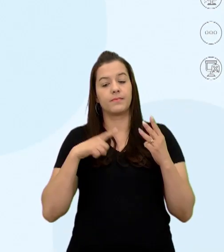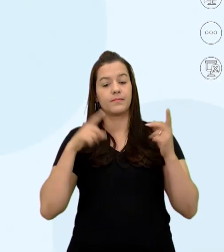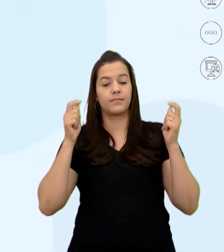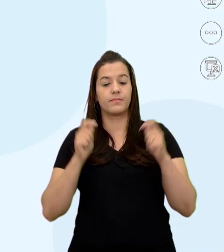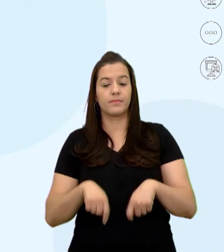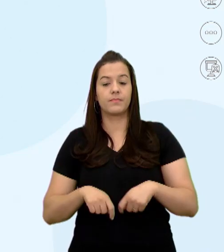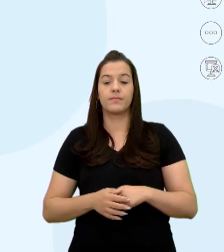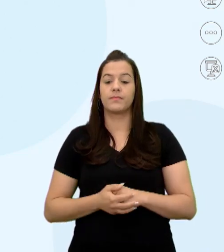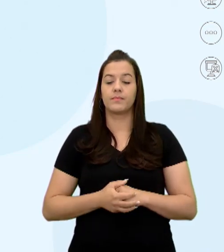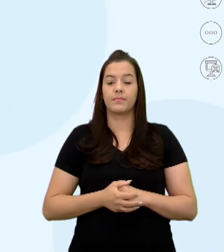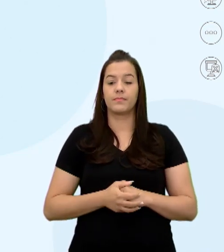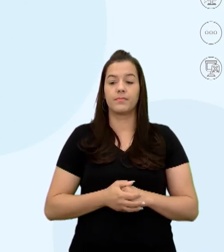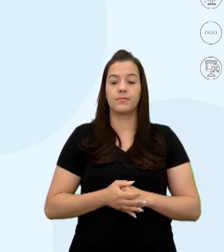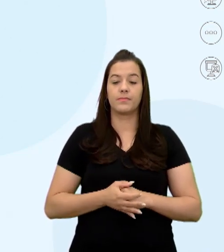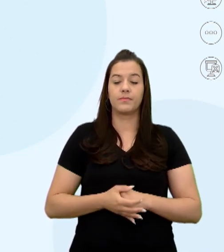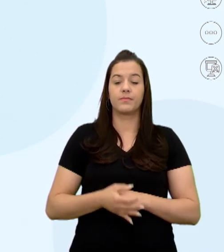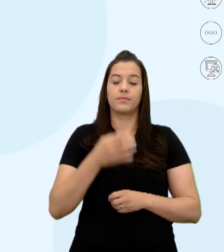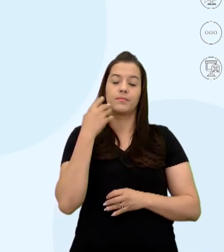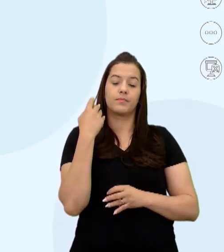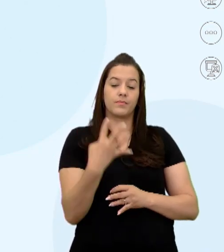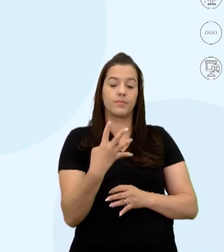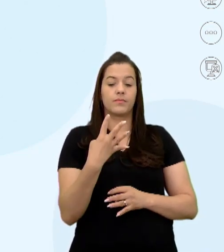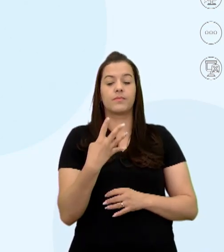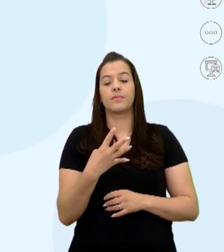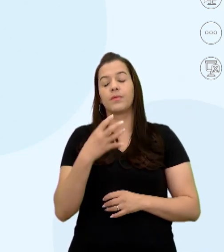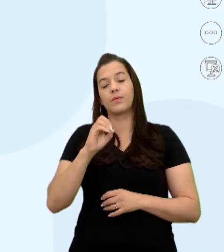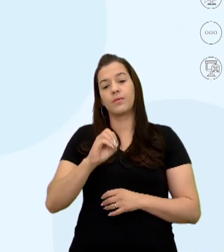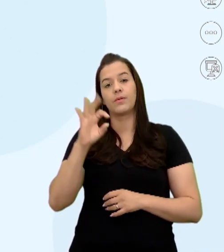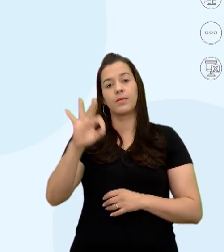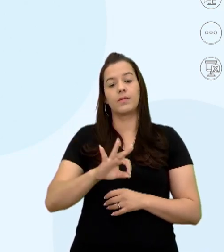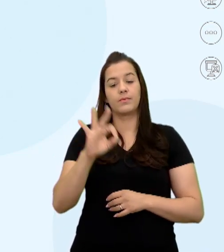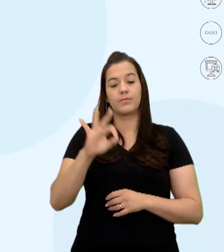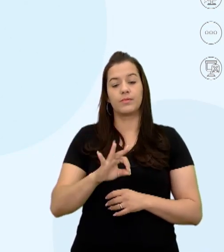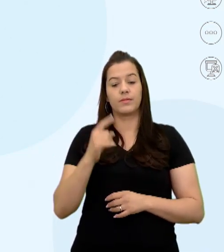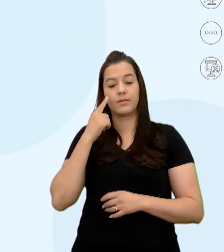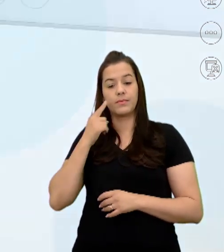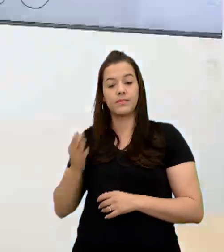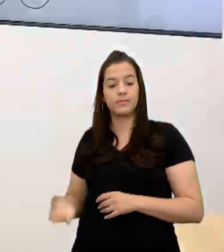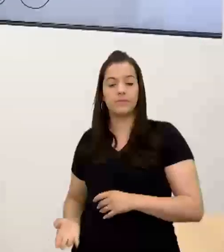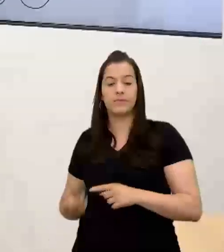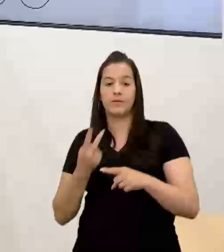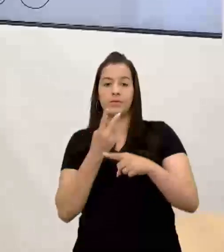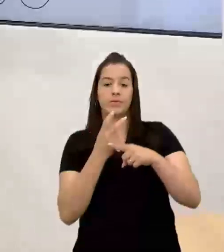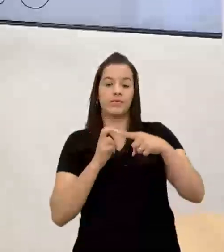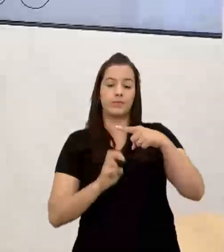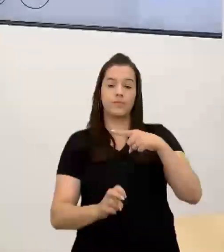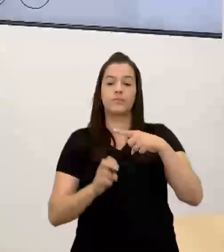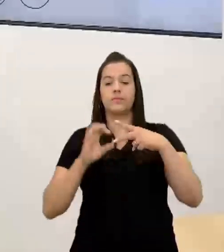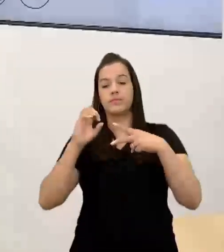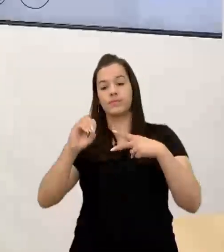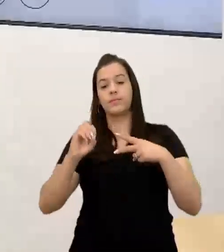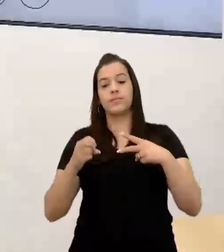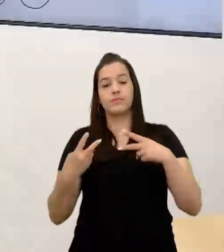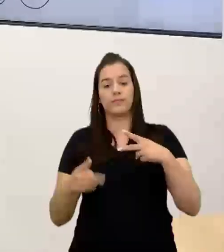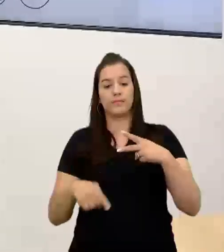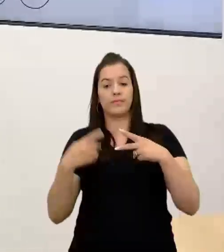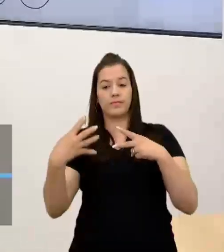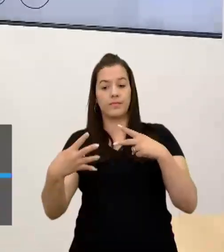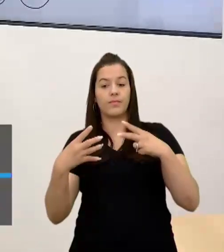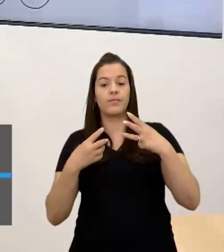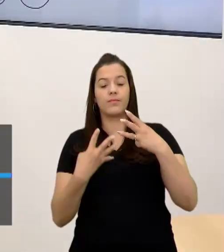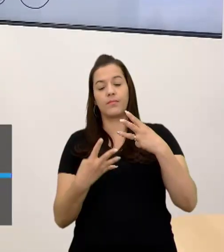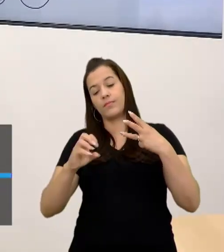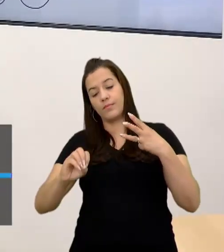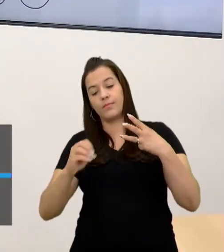2/5, 4 décimos ou 40%. E a aula tá chegando ao fim. A gente falou